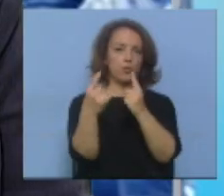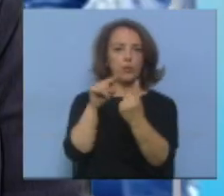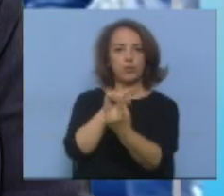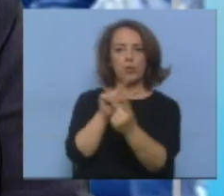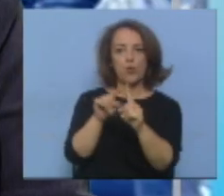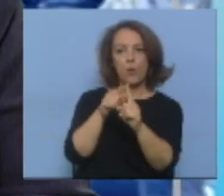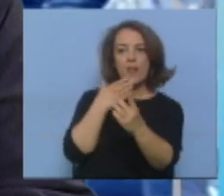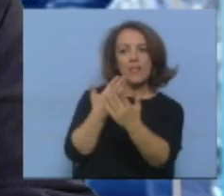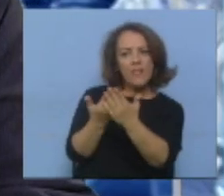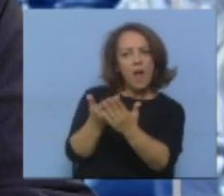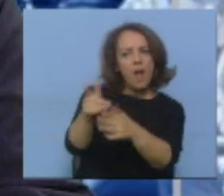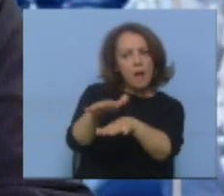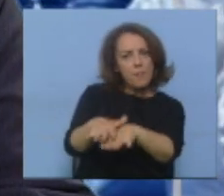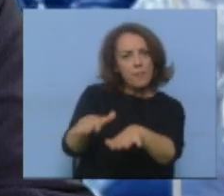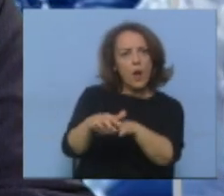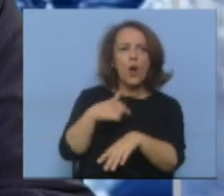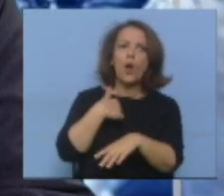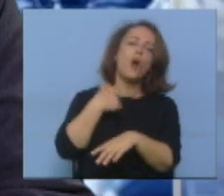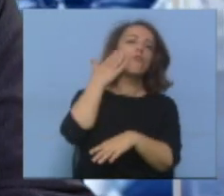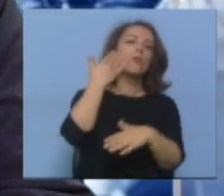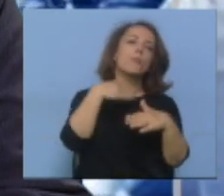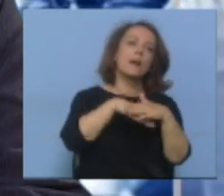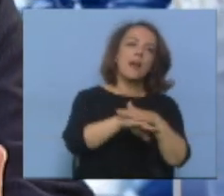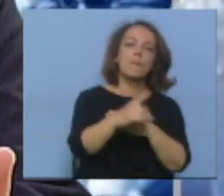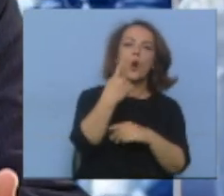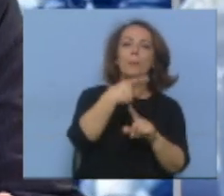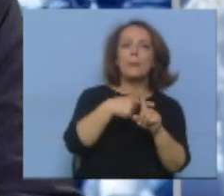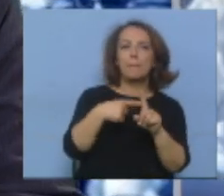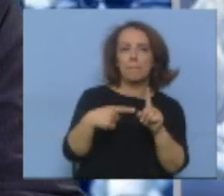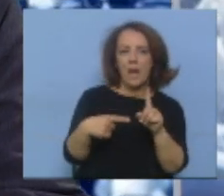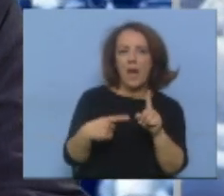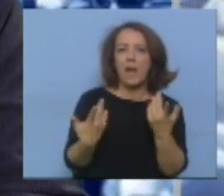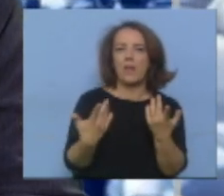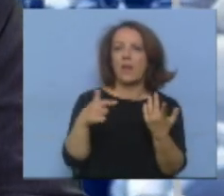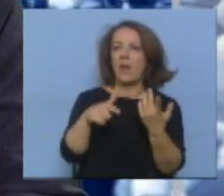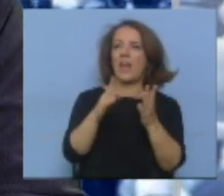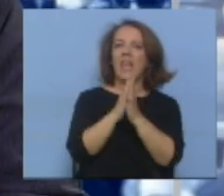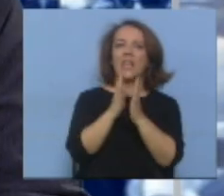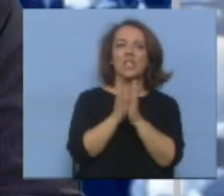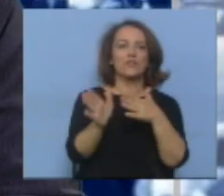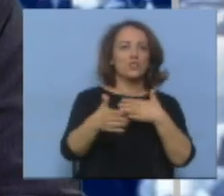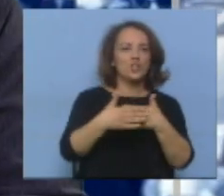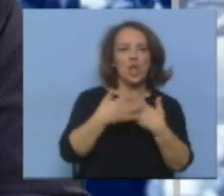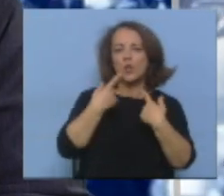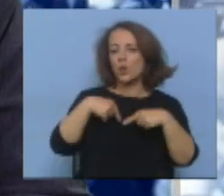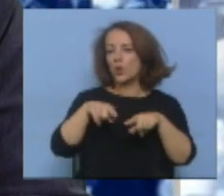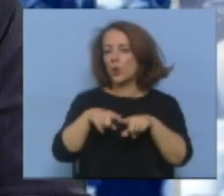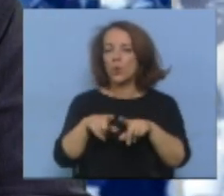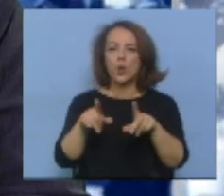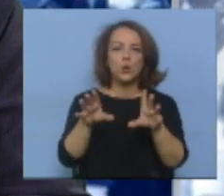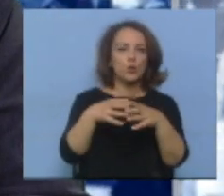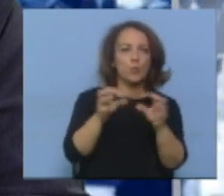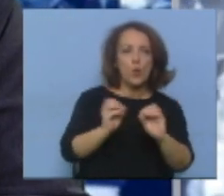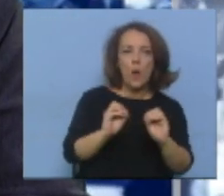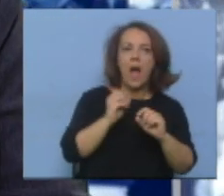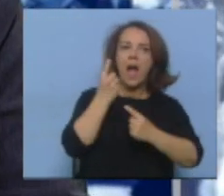o outro estava em paz. Eu fui-me deitar a 1h30, não é? Num dia em que tem a igreja fechada, que não há grupos, não há reuniões, não é? Mas pronto,